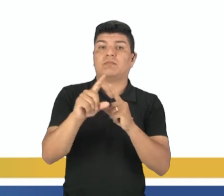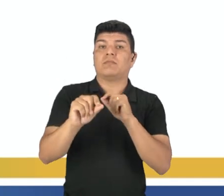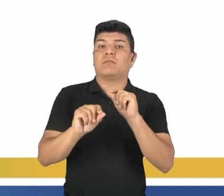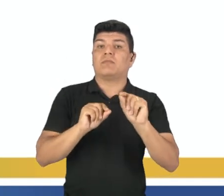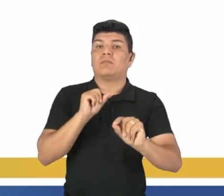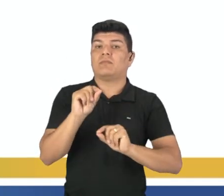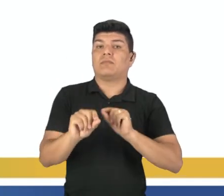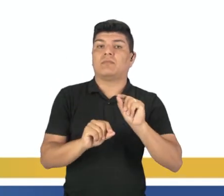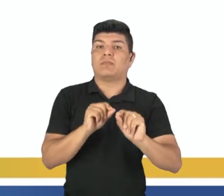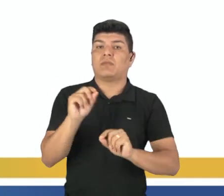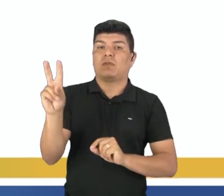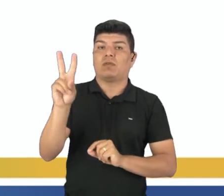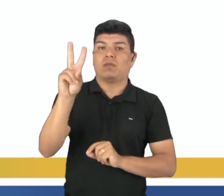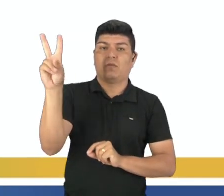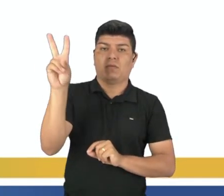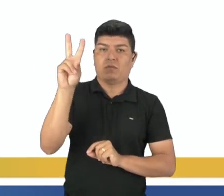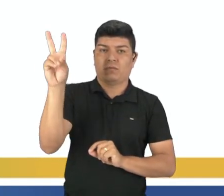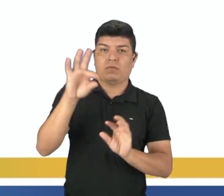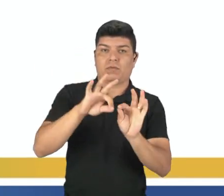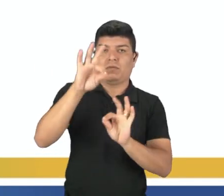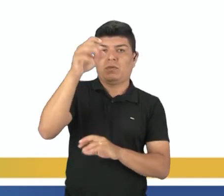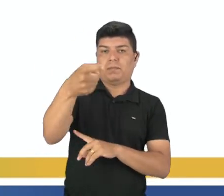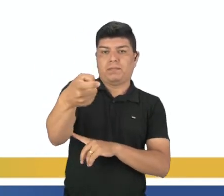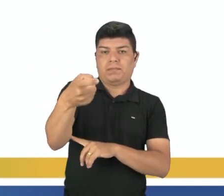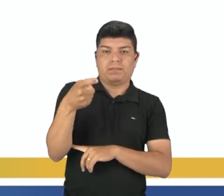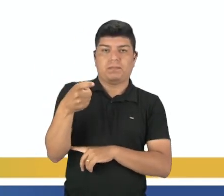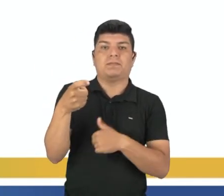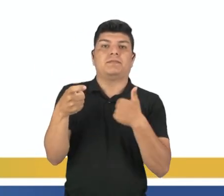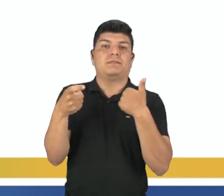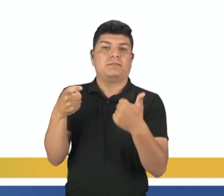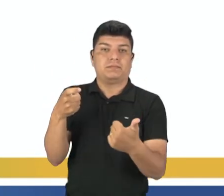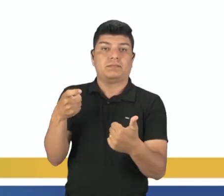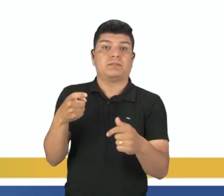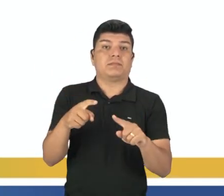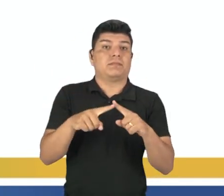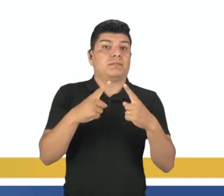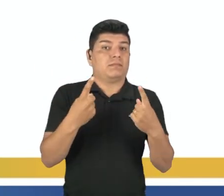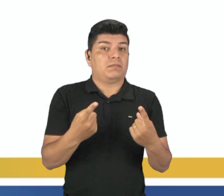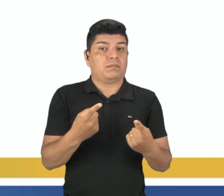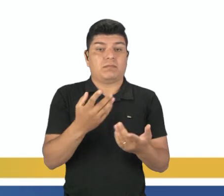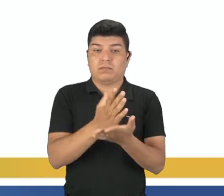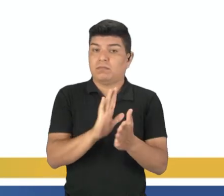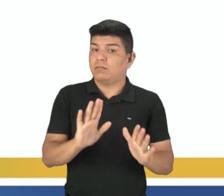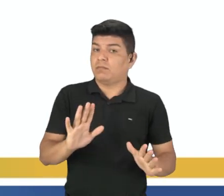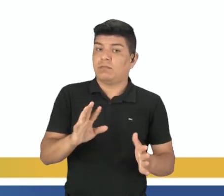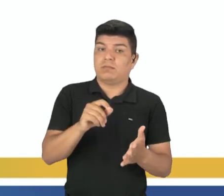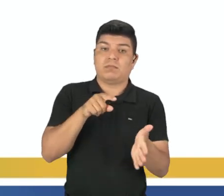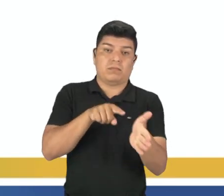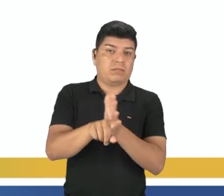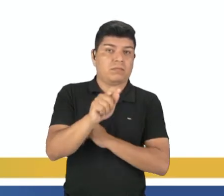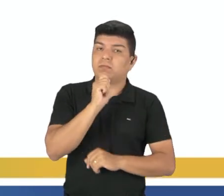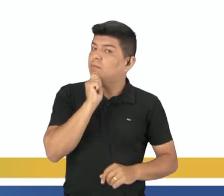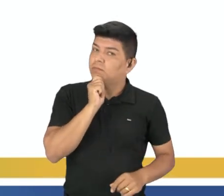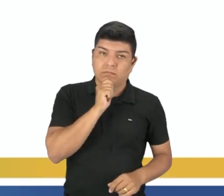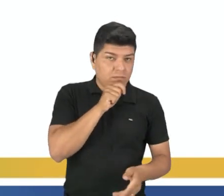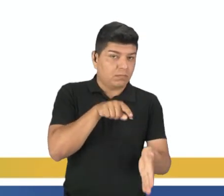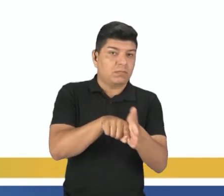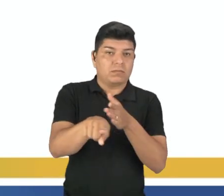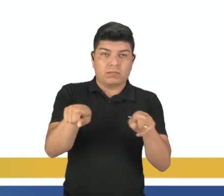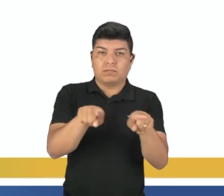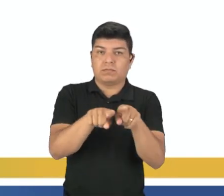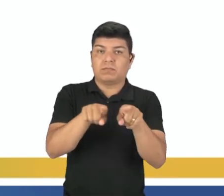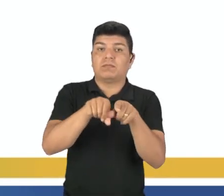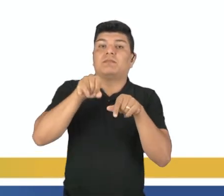aí, né, o valor da medida x. Muito bem, mas ainda não concluímos a nossa questão. A questão pergunta também se